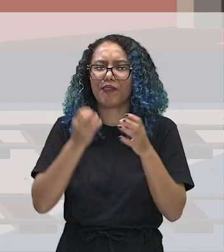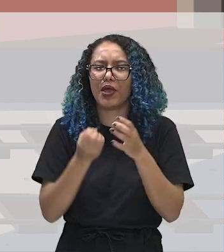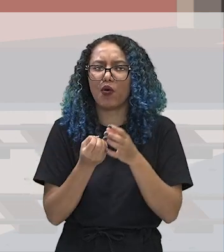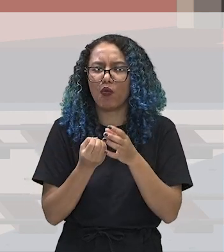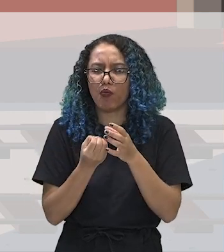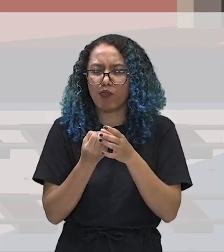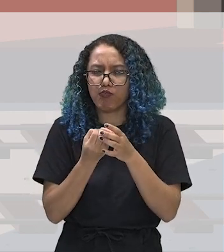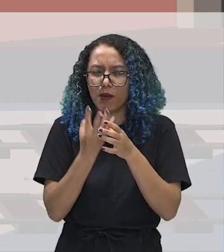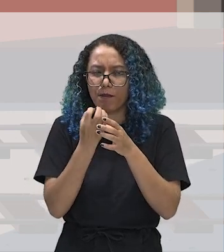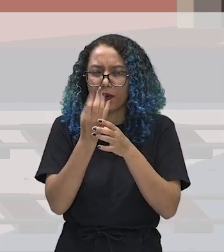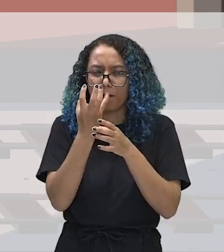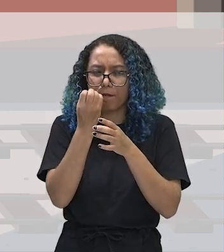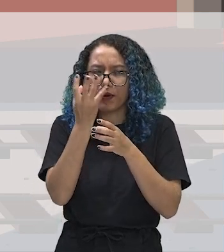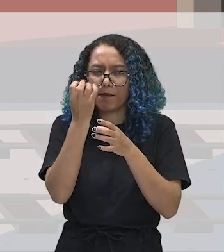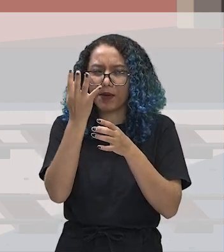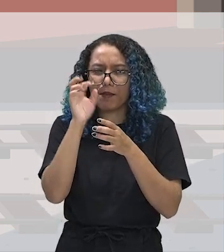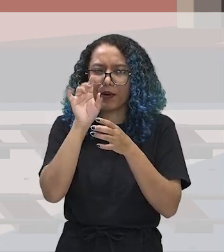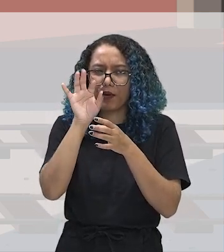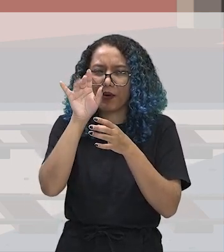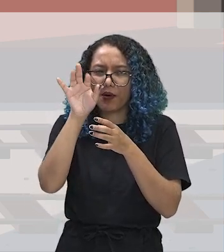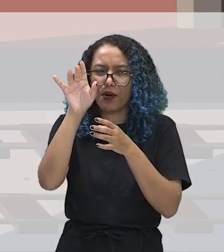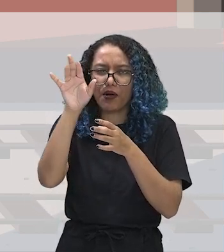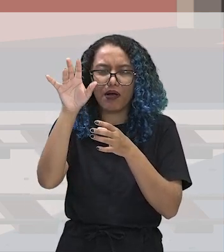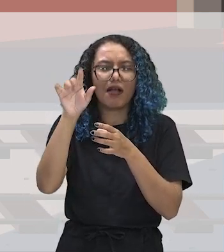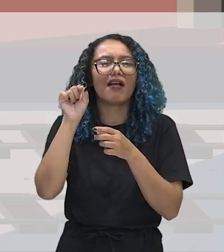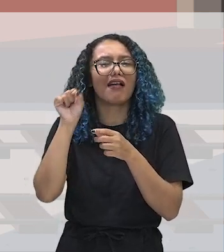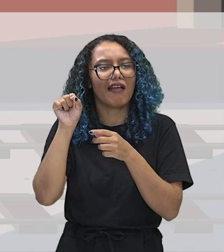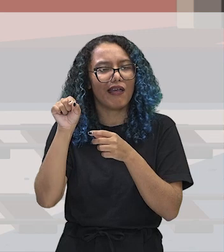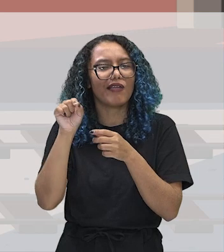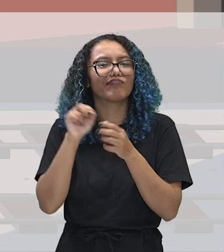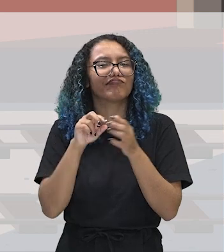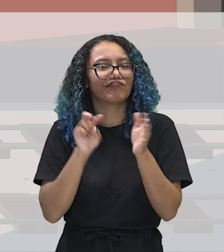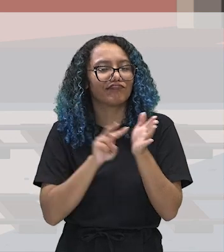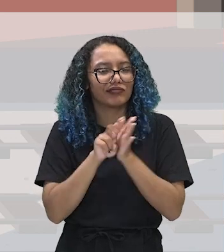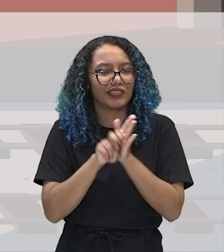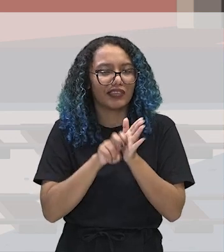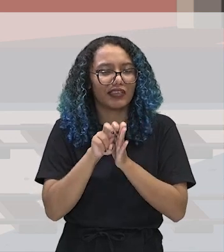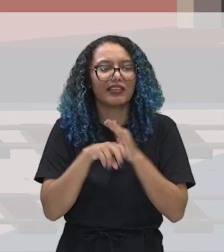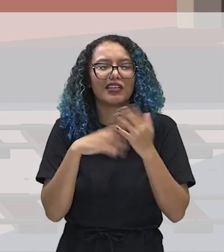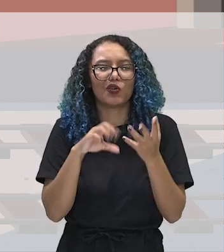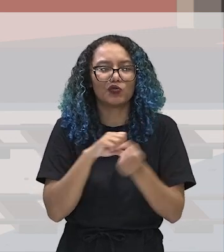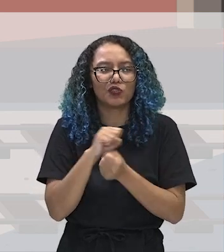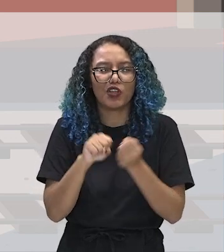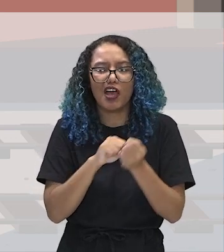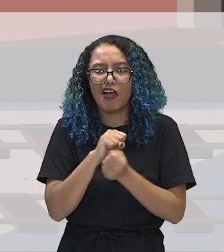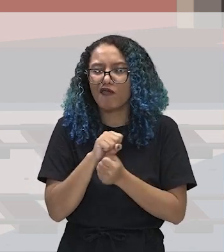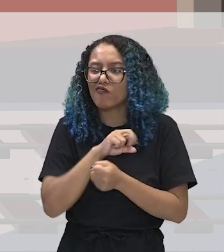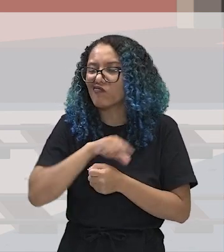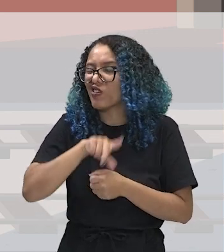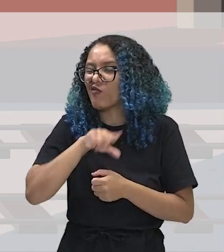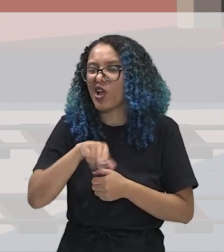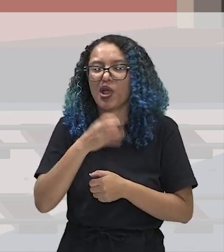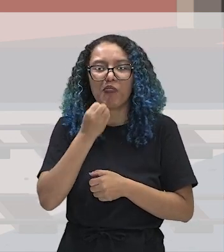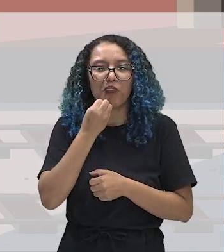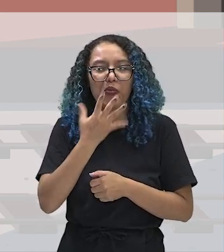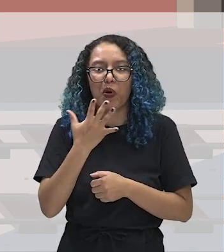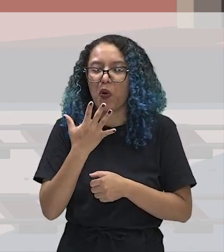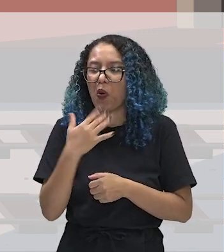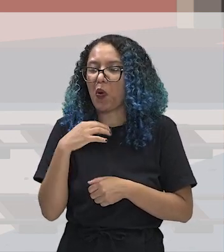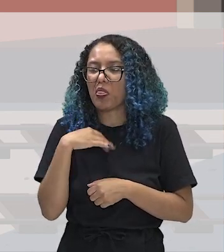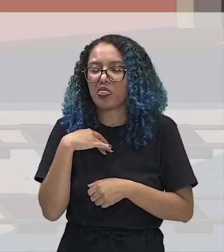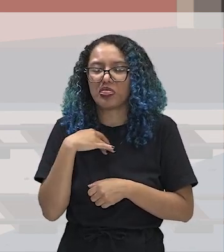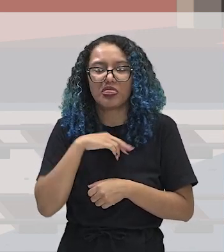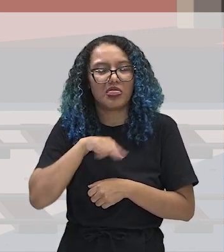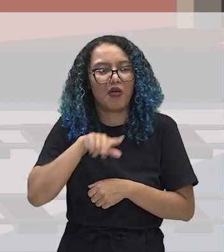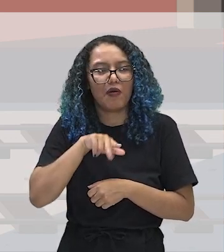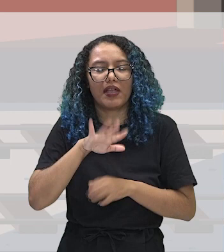solta? É esse trem aqui, então ele não é muito sustentável não para a natureza. Mas peraí que eu vou mudar aqui de